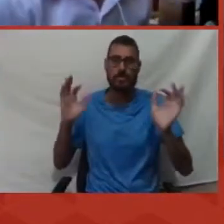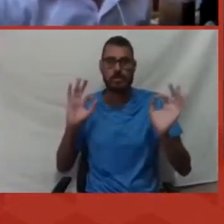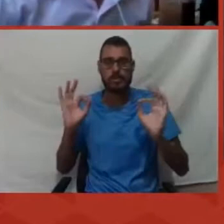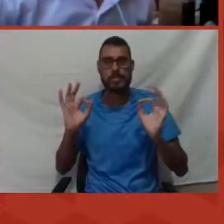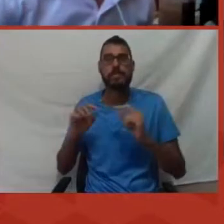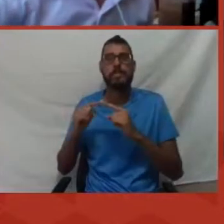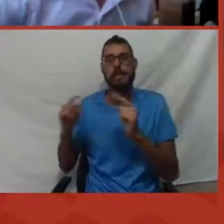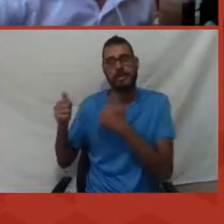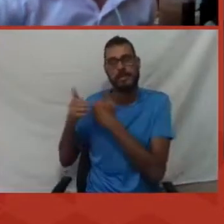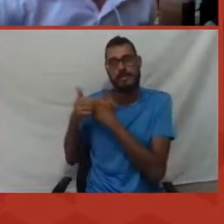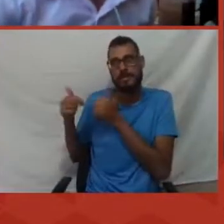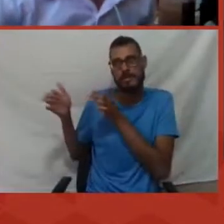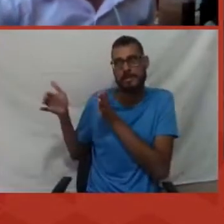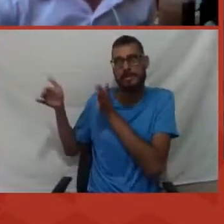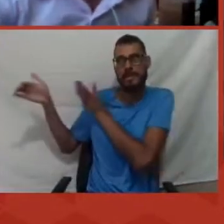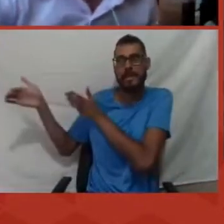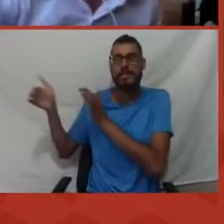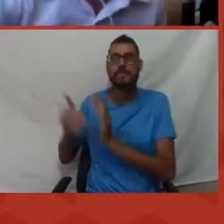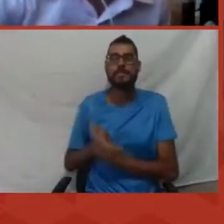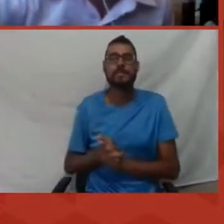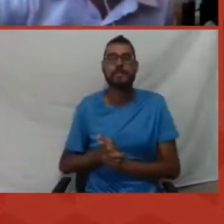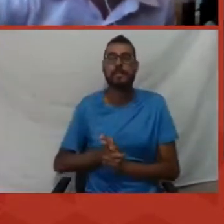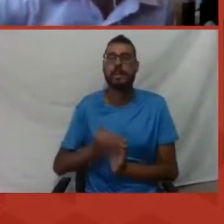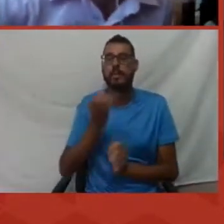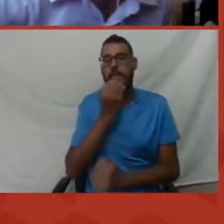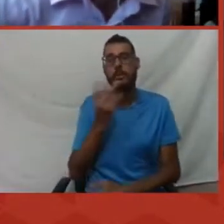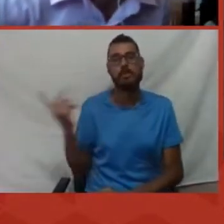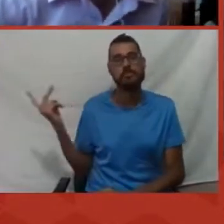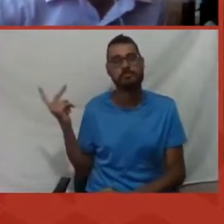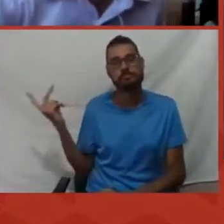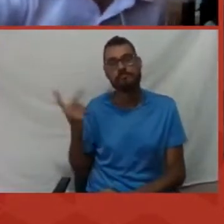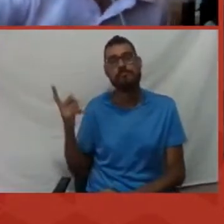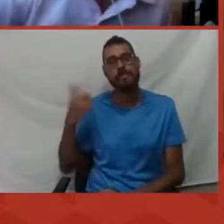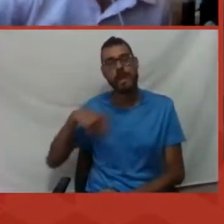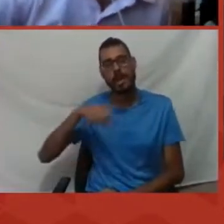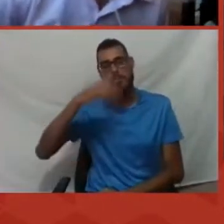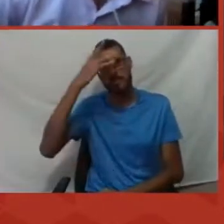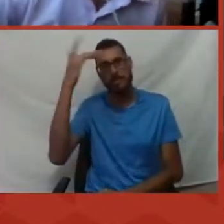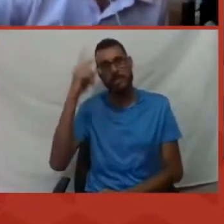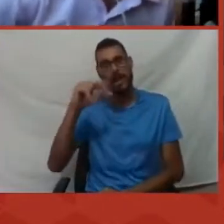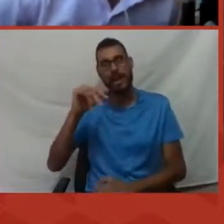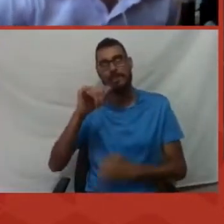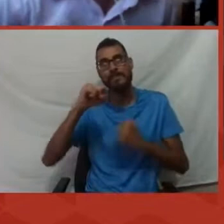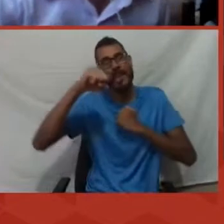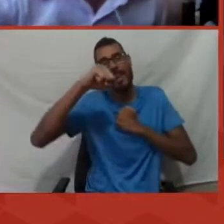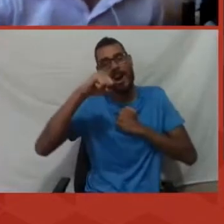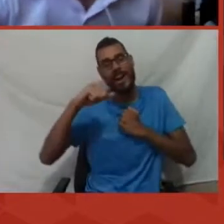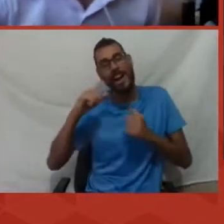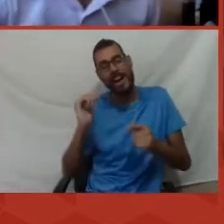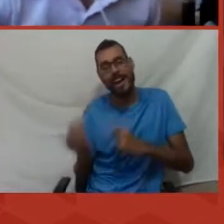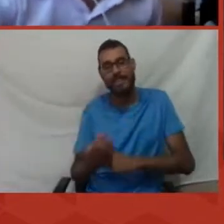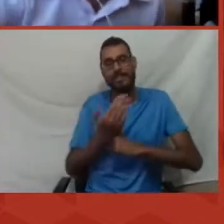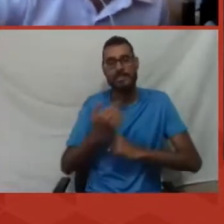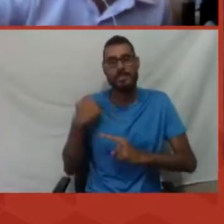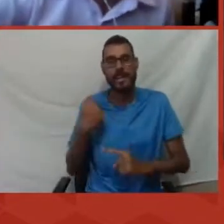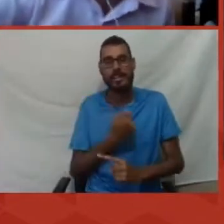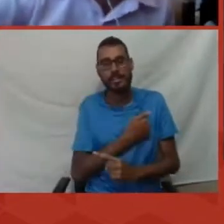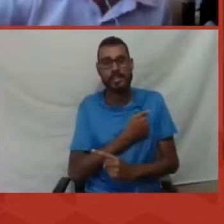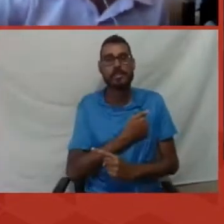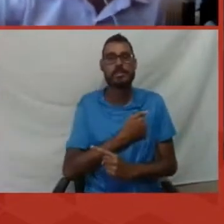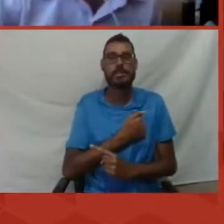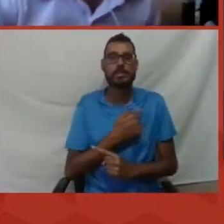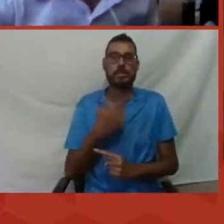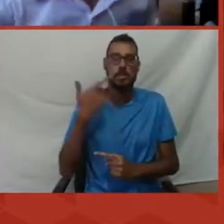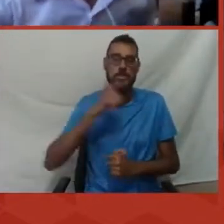garantidos. São esses os heróis e heroínas que vão viabilizar esse trabalho nos